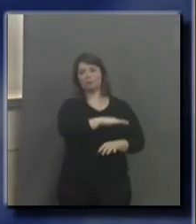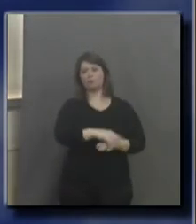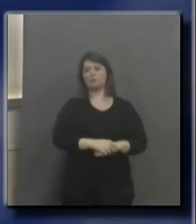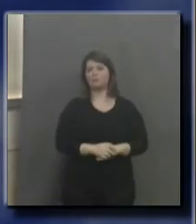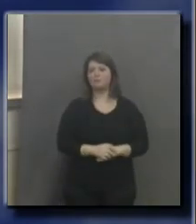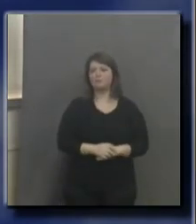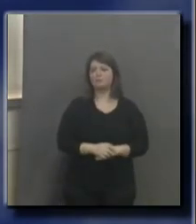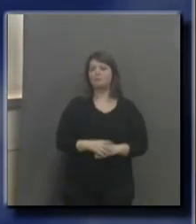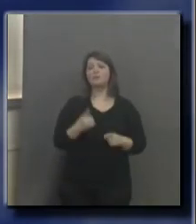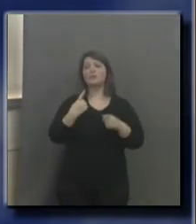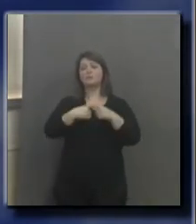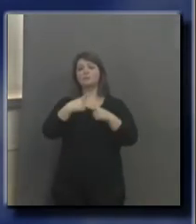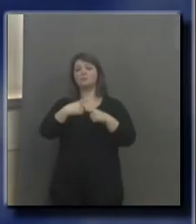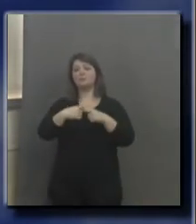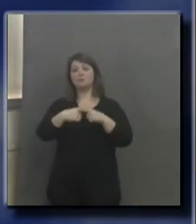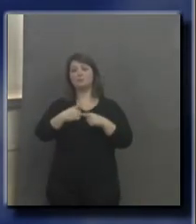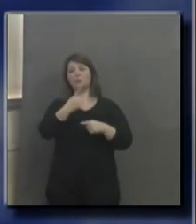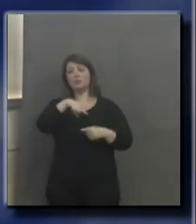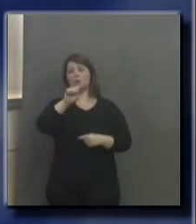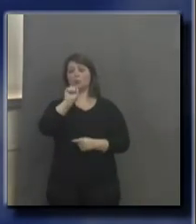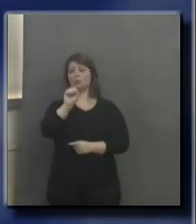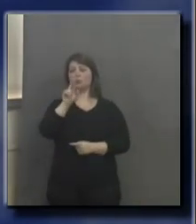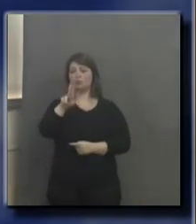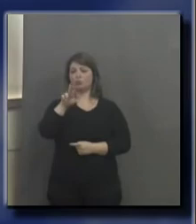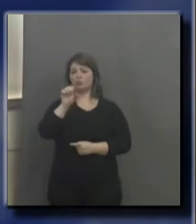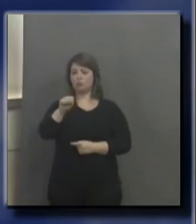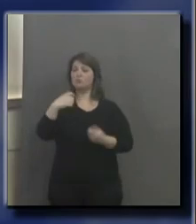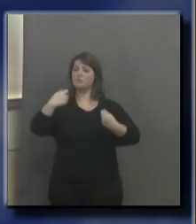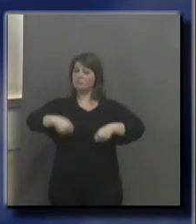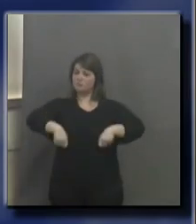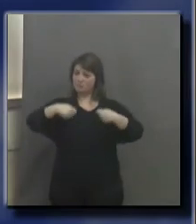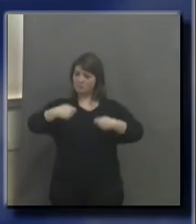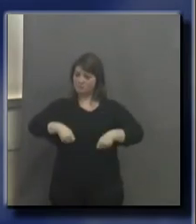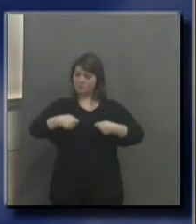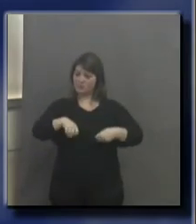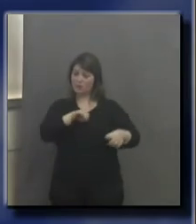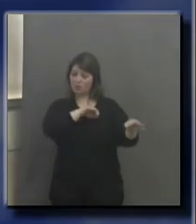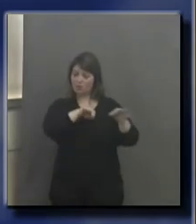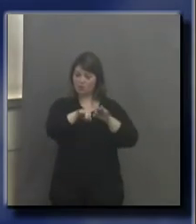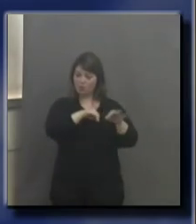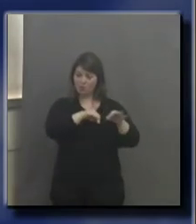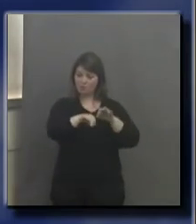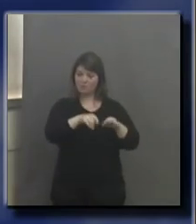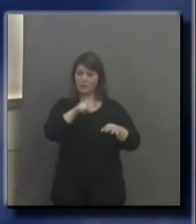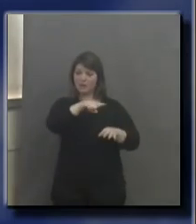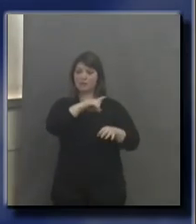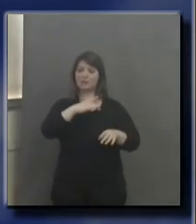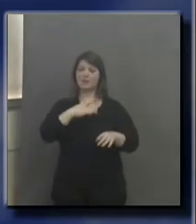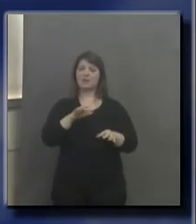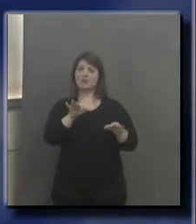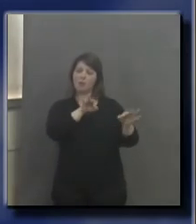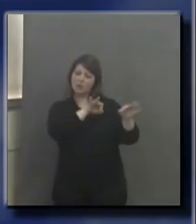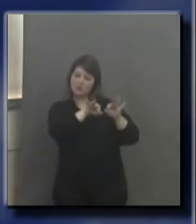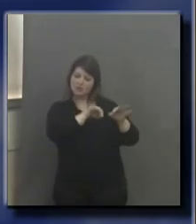saúde, porque o SUS tem que estar na ordenação desta